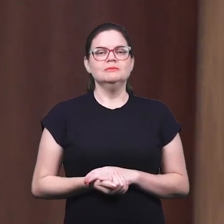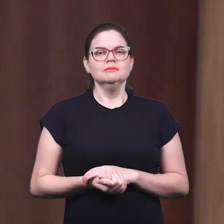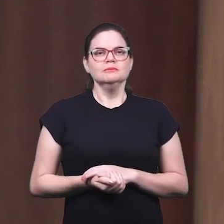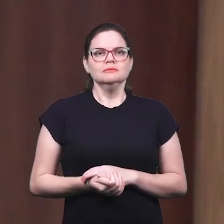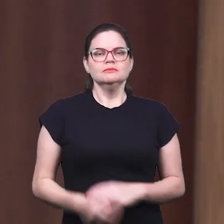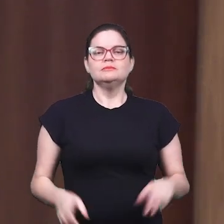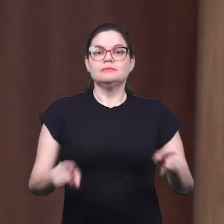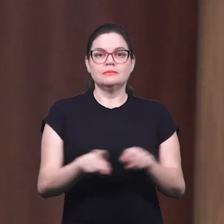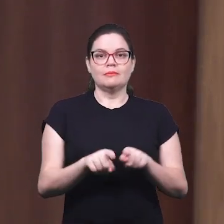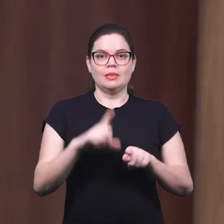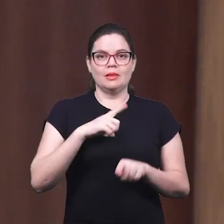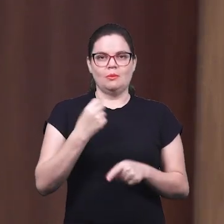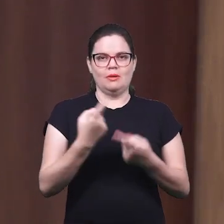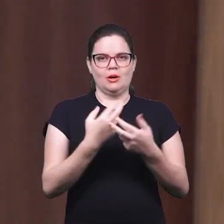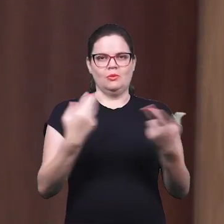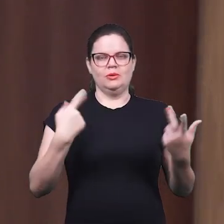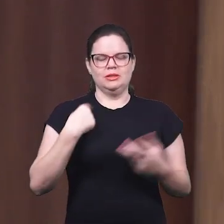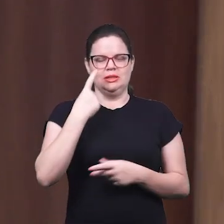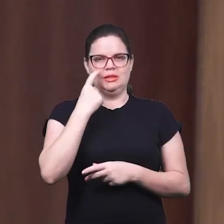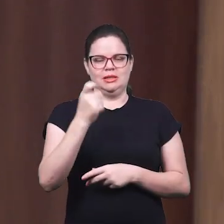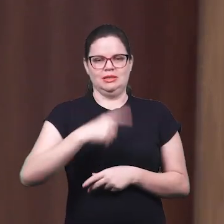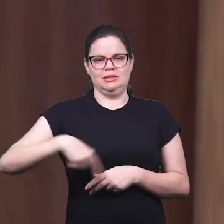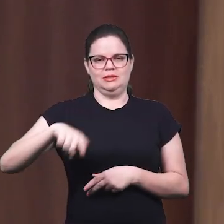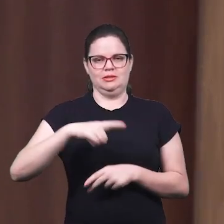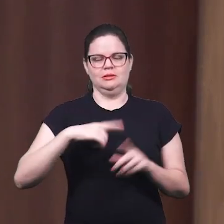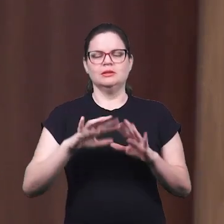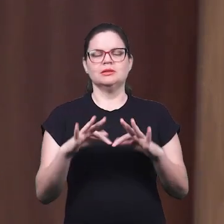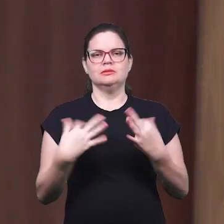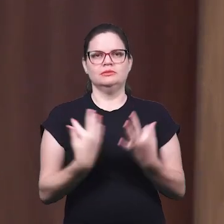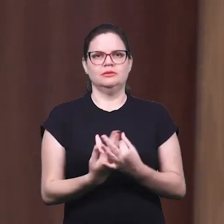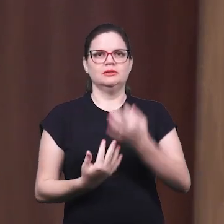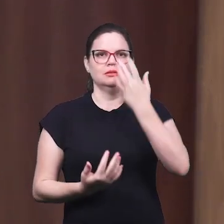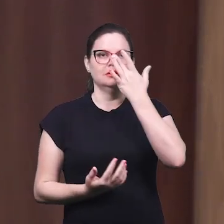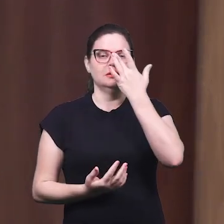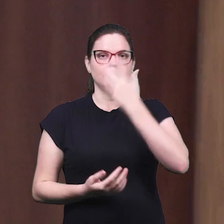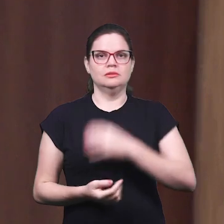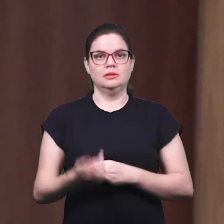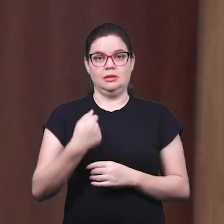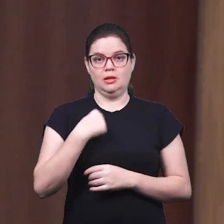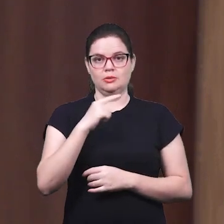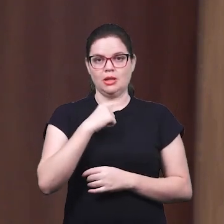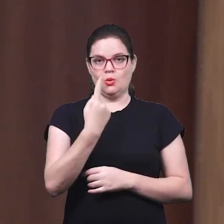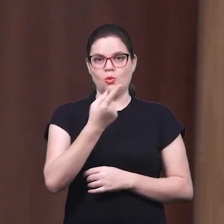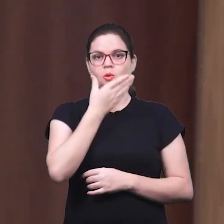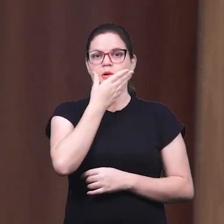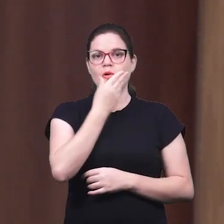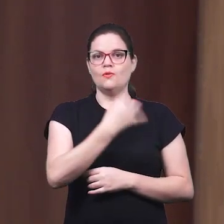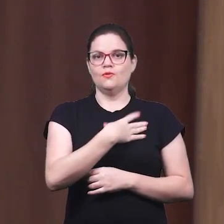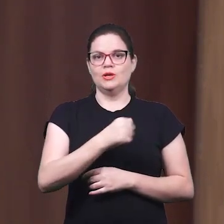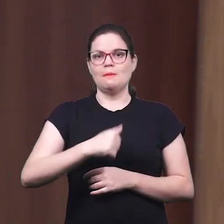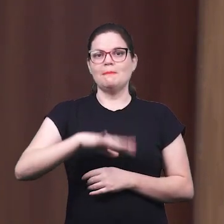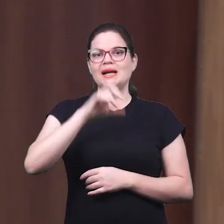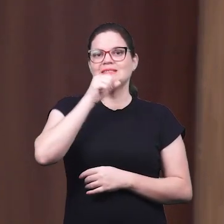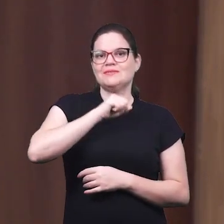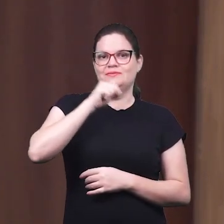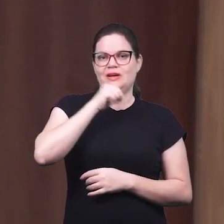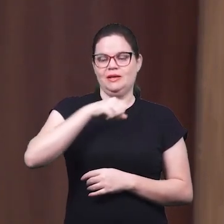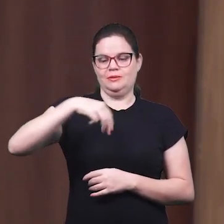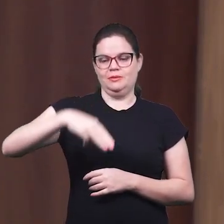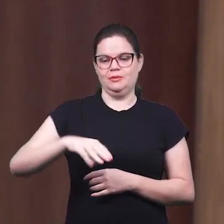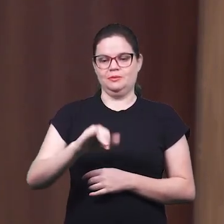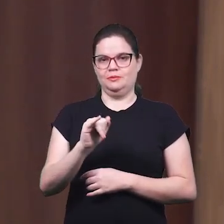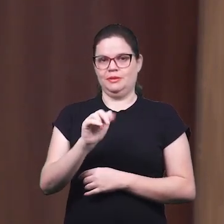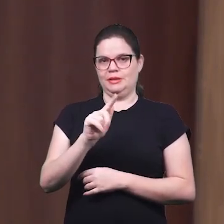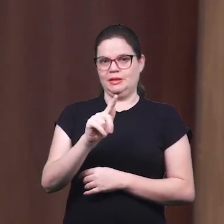passagem interessante na nossa vida. Eu tenho um filho chamado Miguel, é o mais velho. Tem Miguel, Hélia